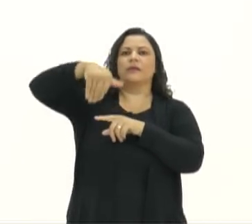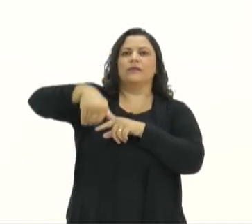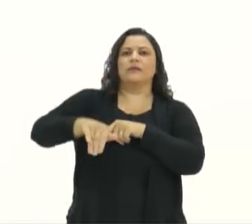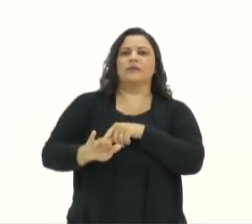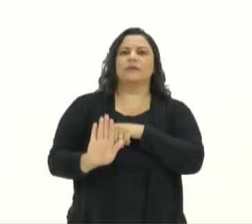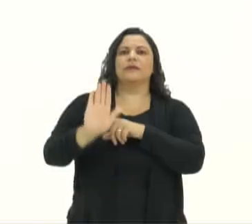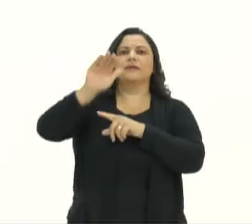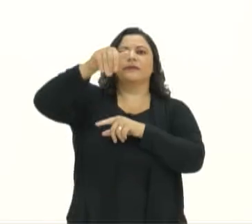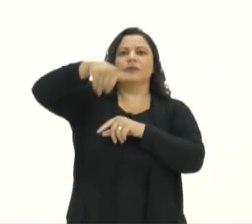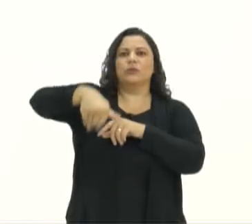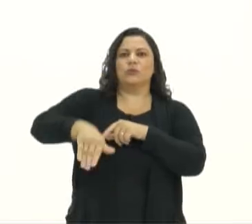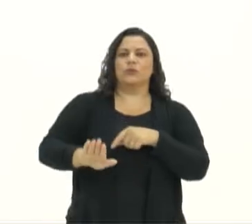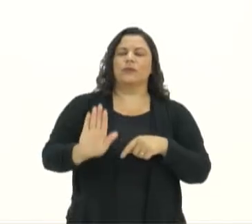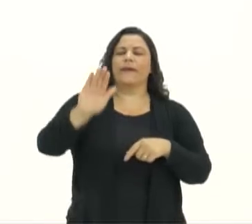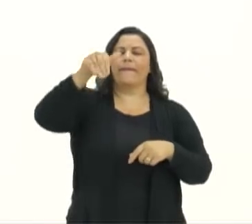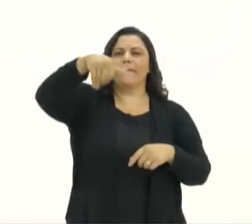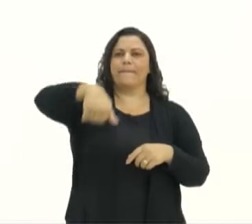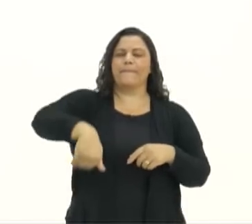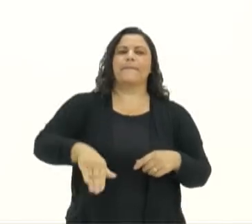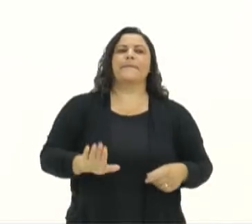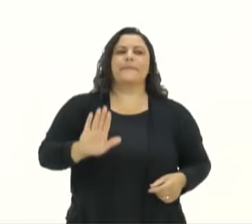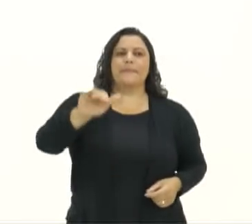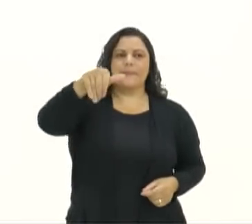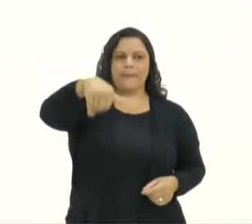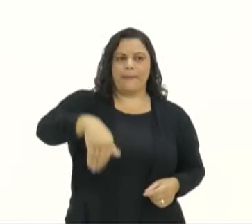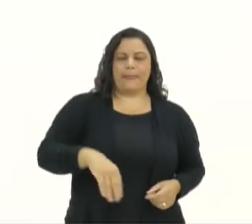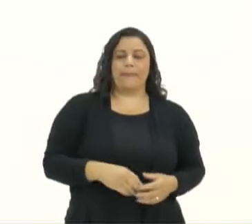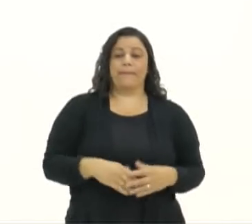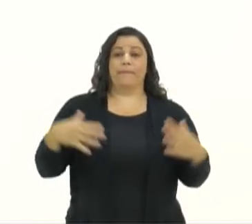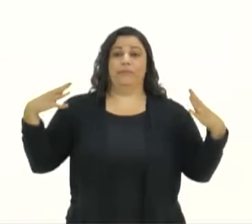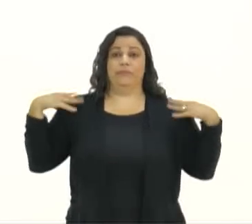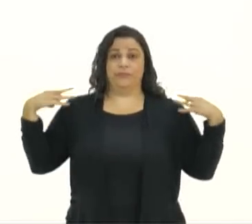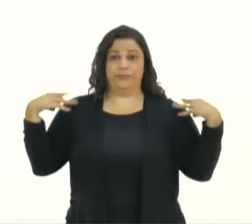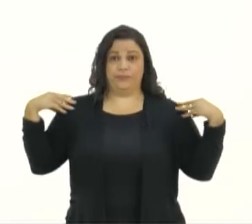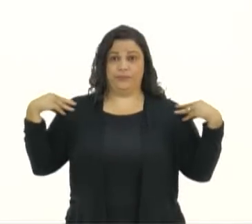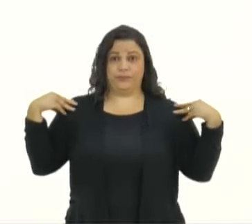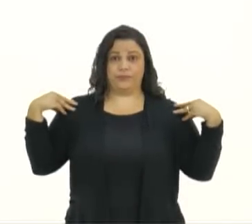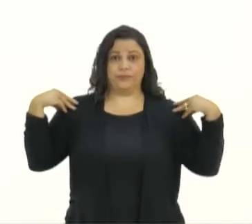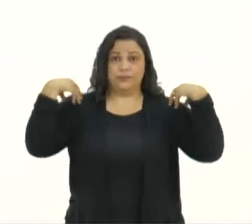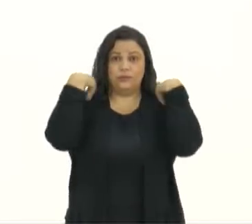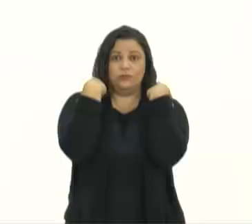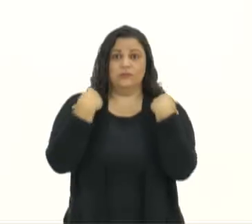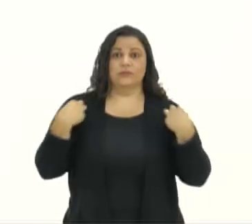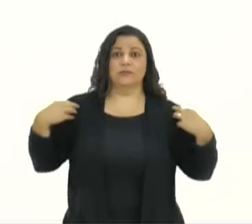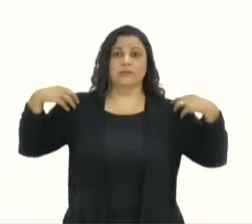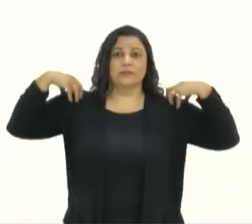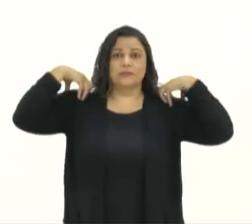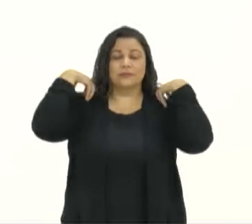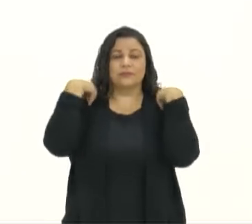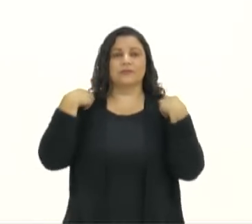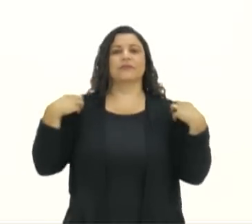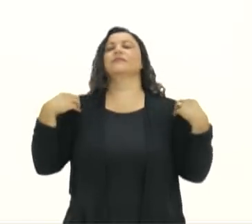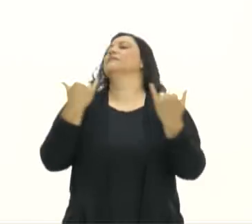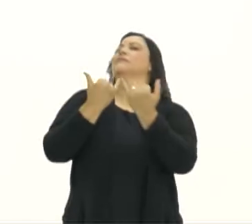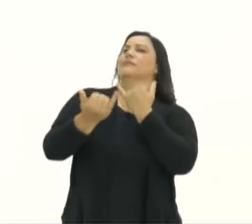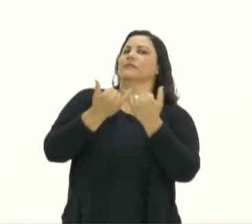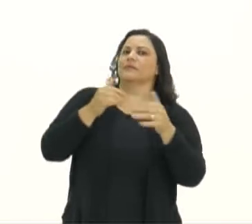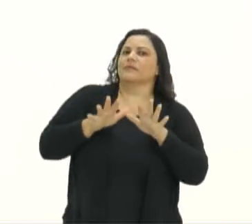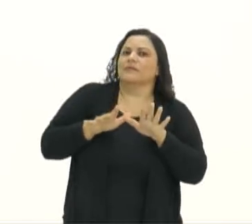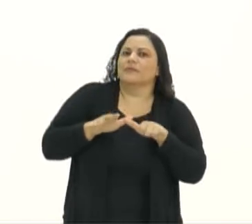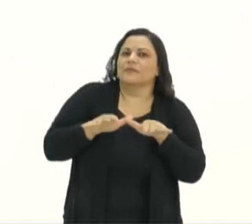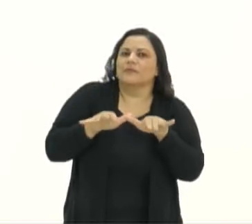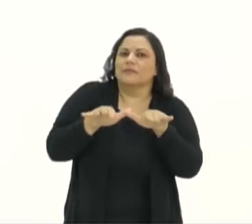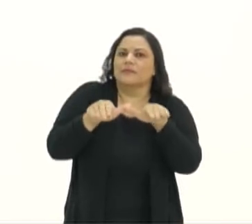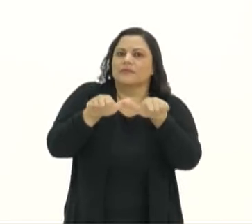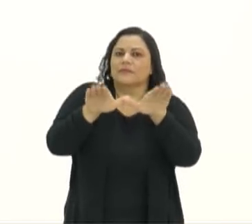mesma golfinhada, tá? Já os braços, o movimento é parecido com as asas de uma